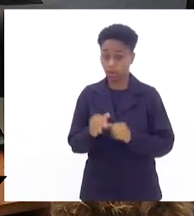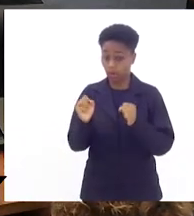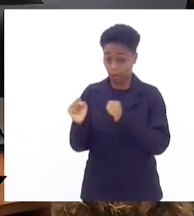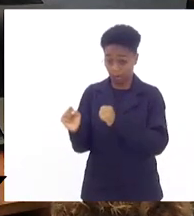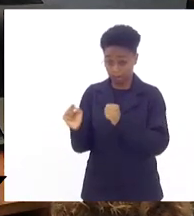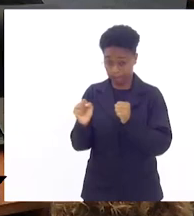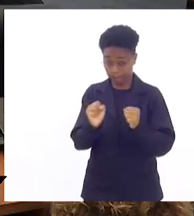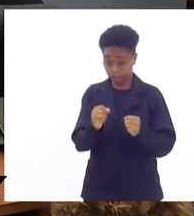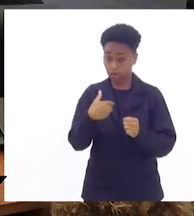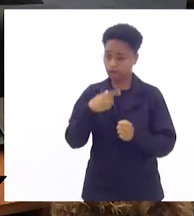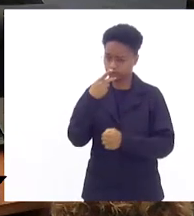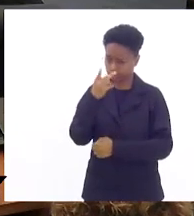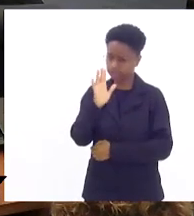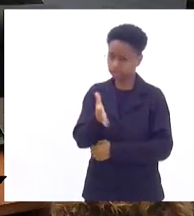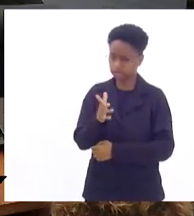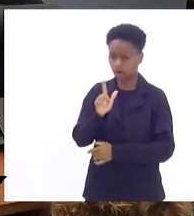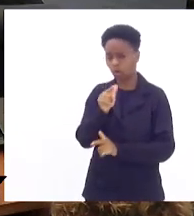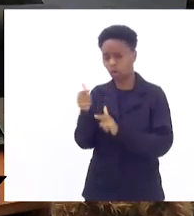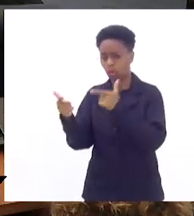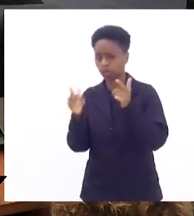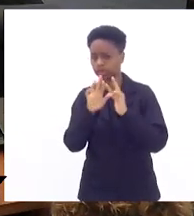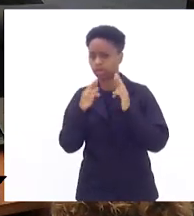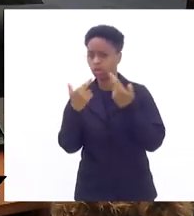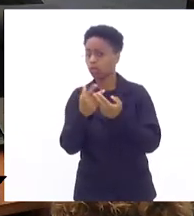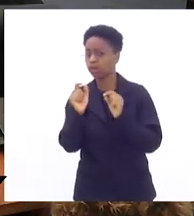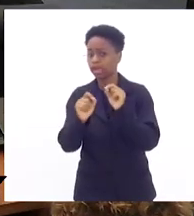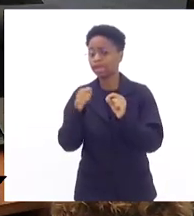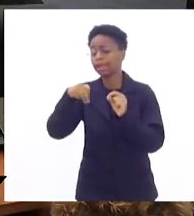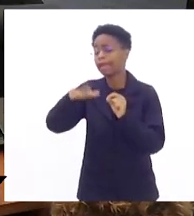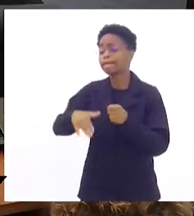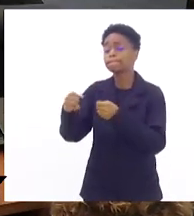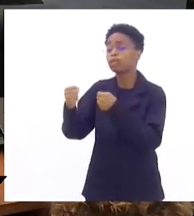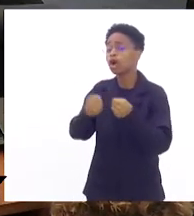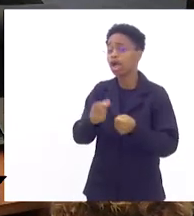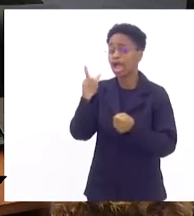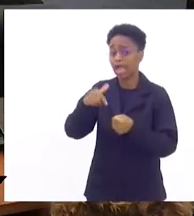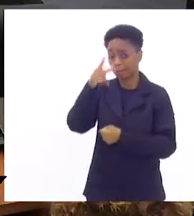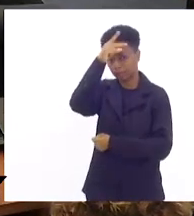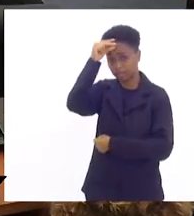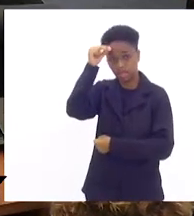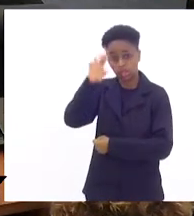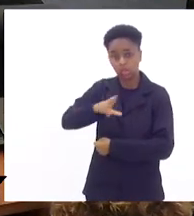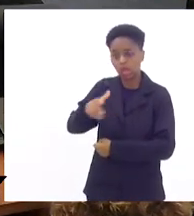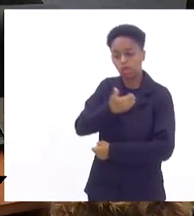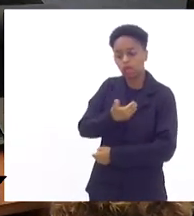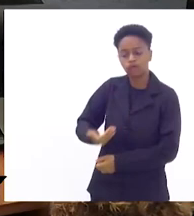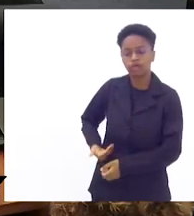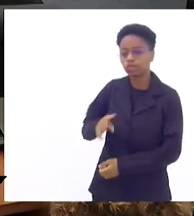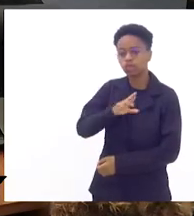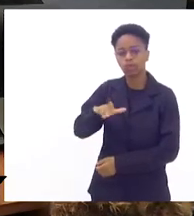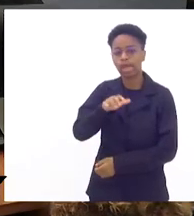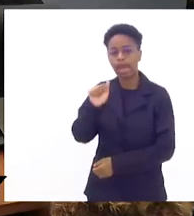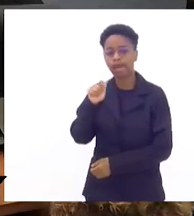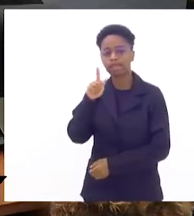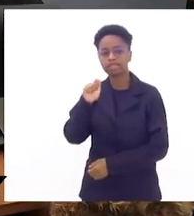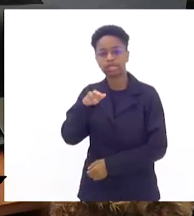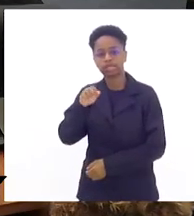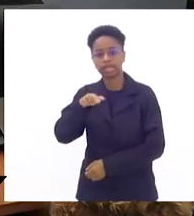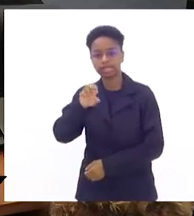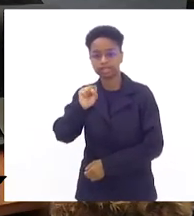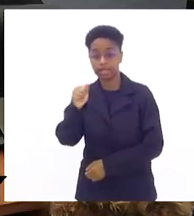e isso eu venho falando nas outras reuniões, é o município, não é o governo do Estado, não é a Genessa. Cabe